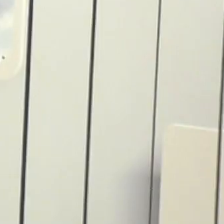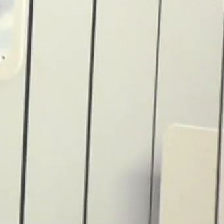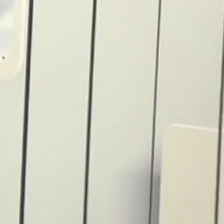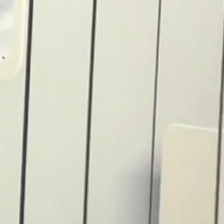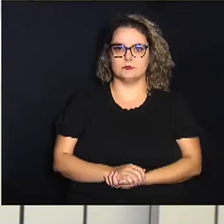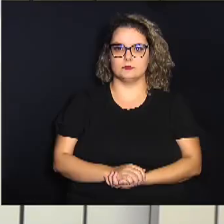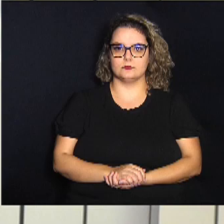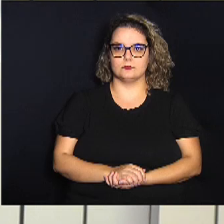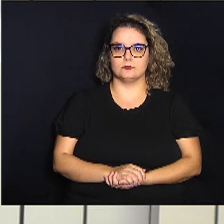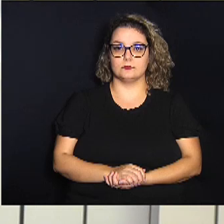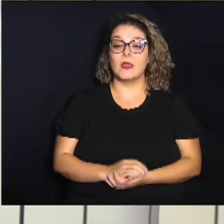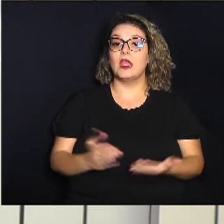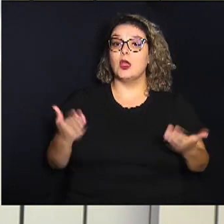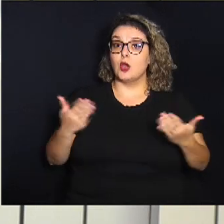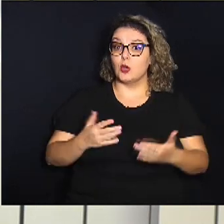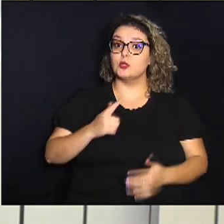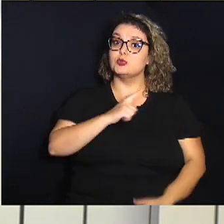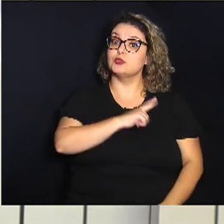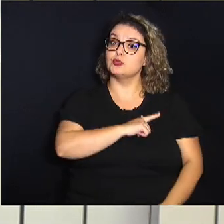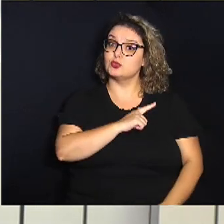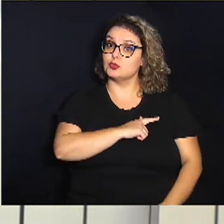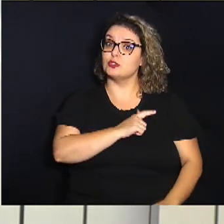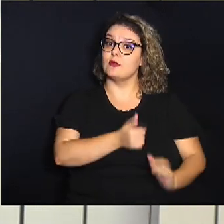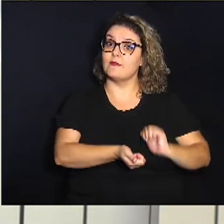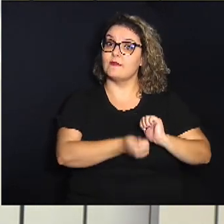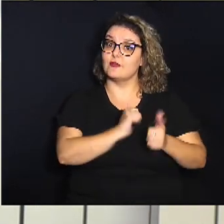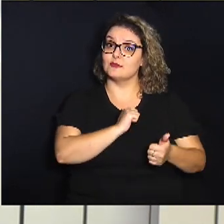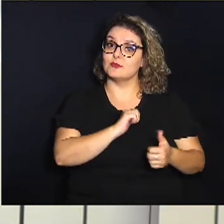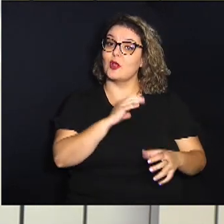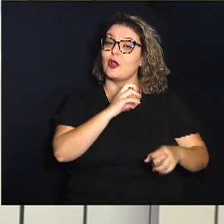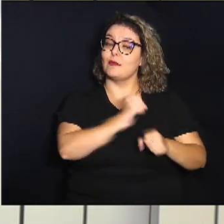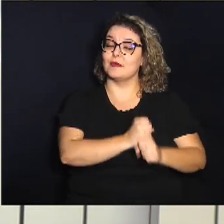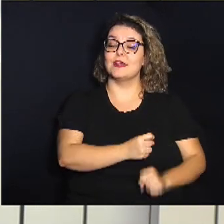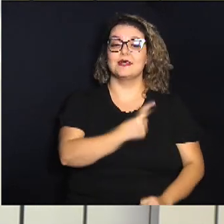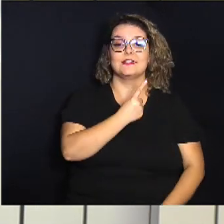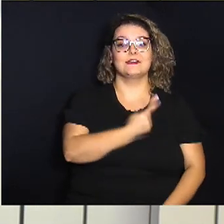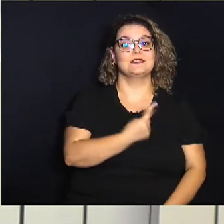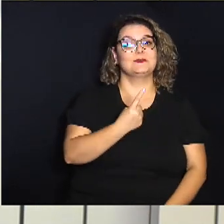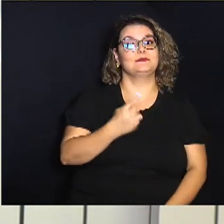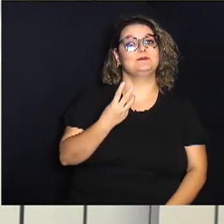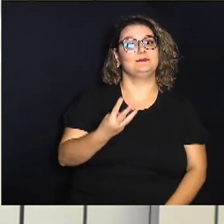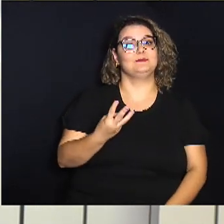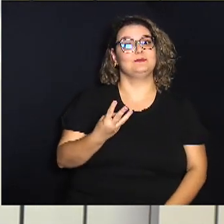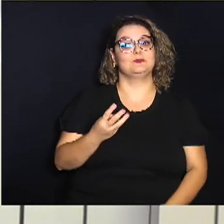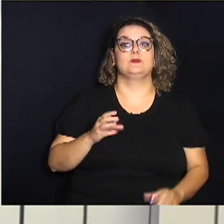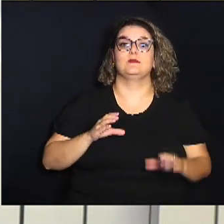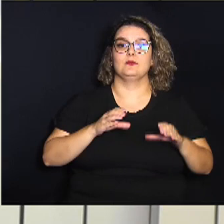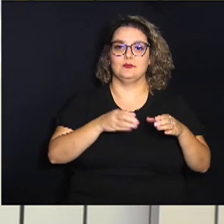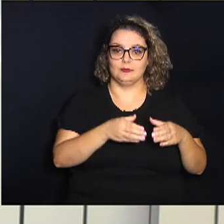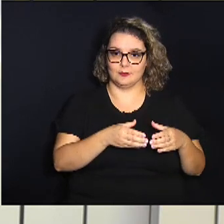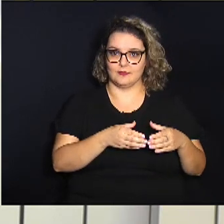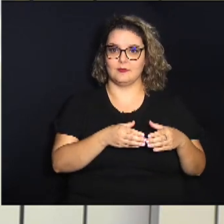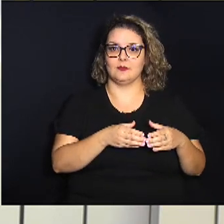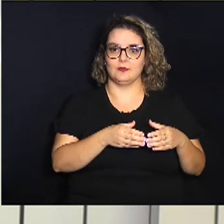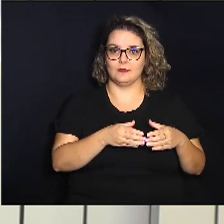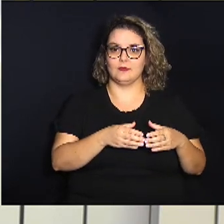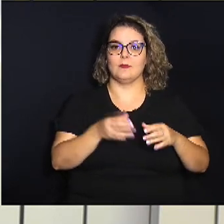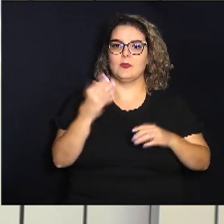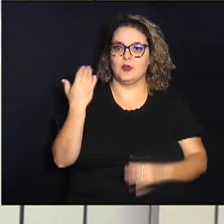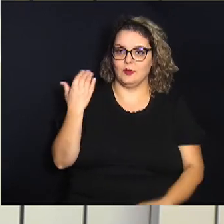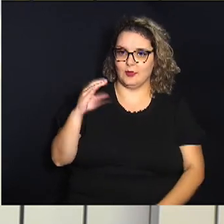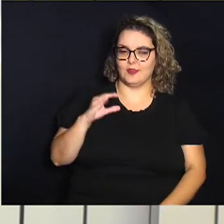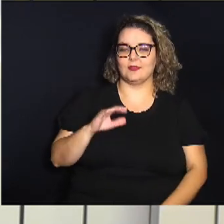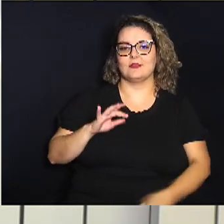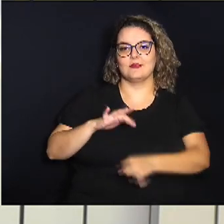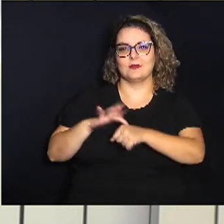hoje o Guarani Futebol Clube completa 113 anos e o clube o clube publicou nas redes